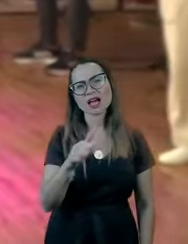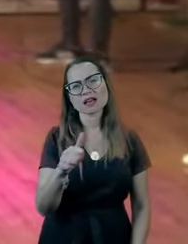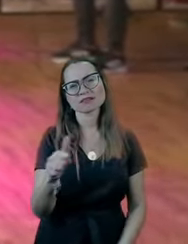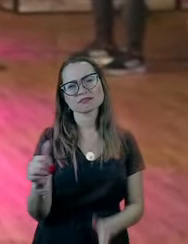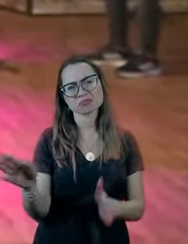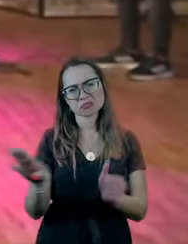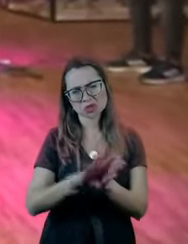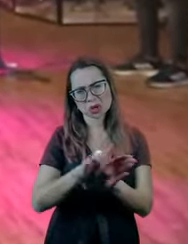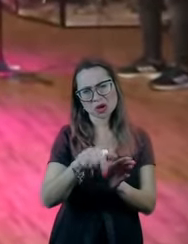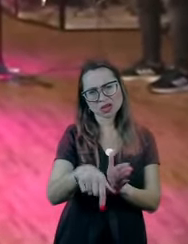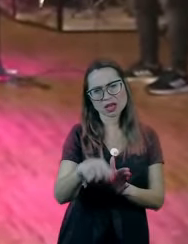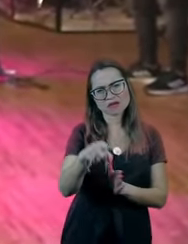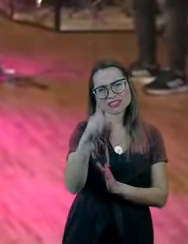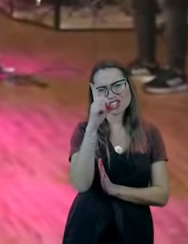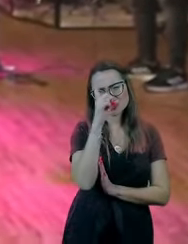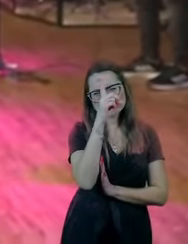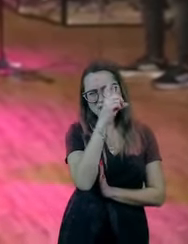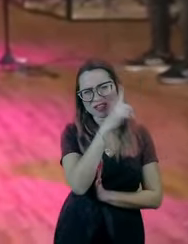você admitir isso.